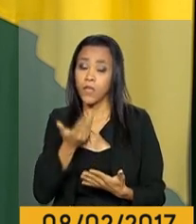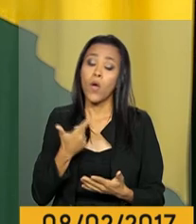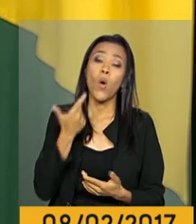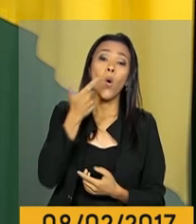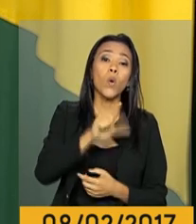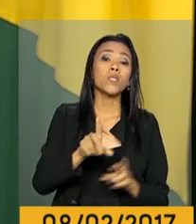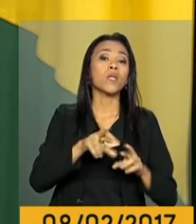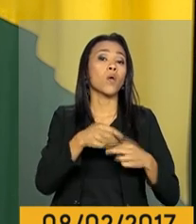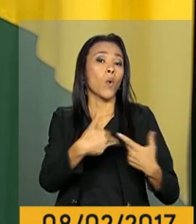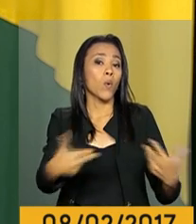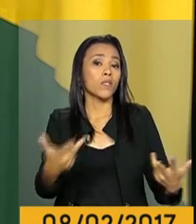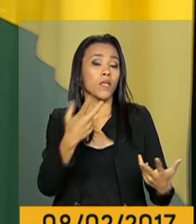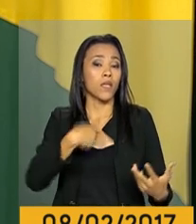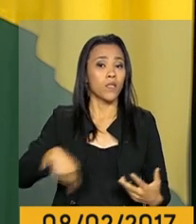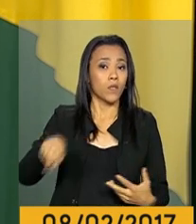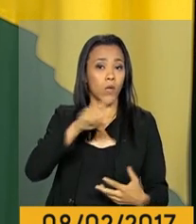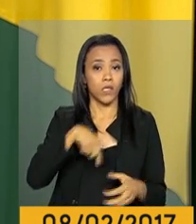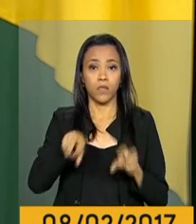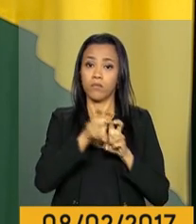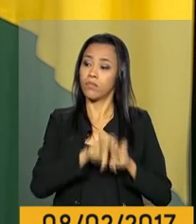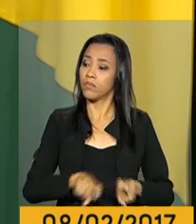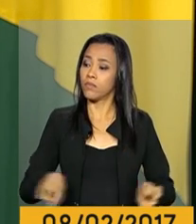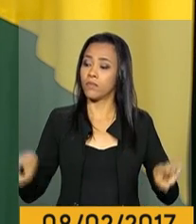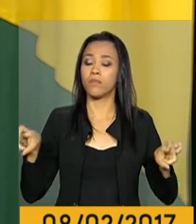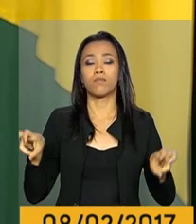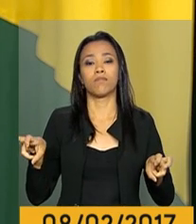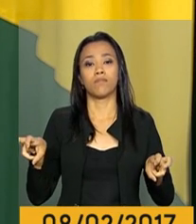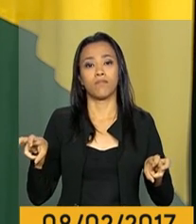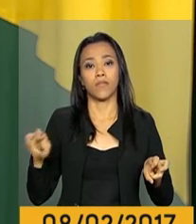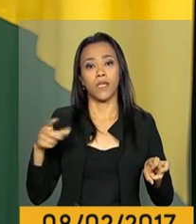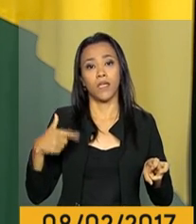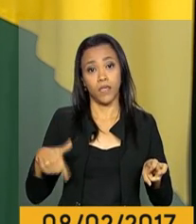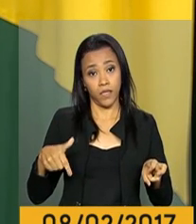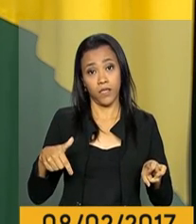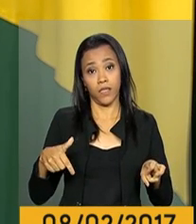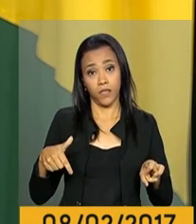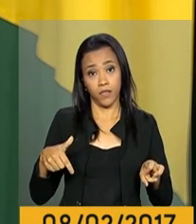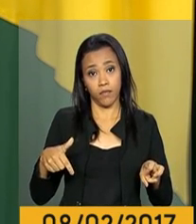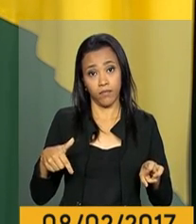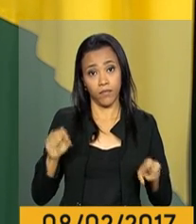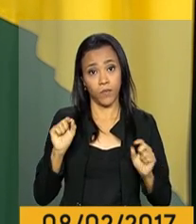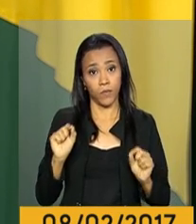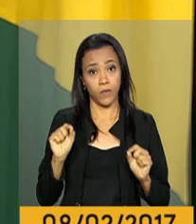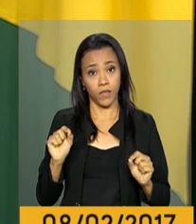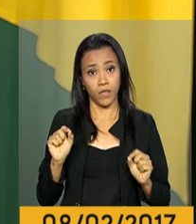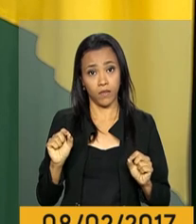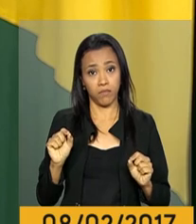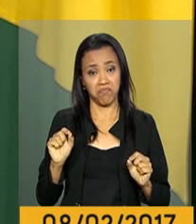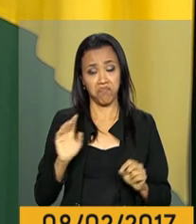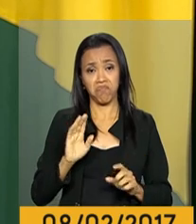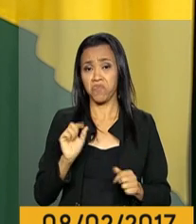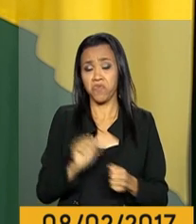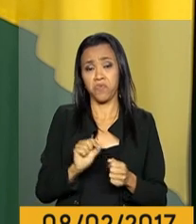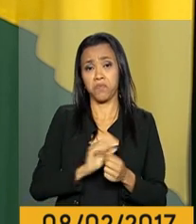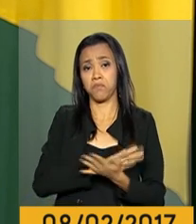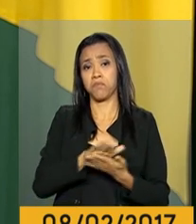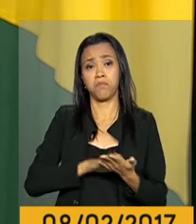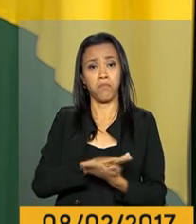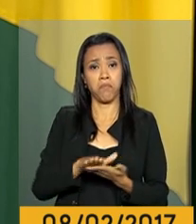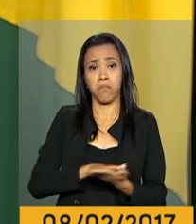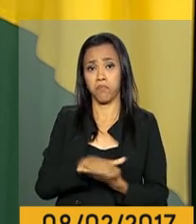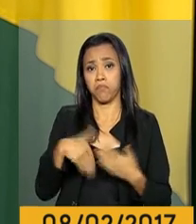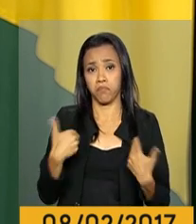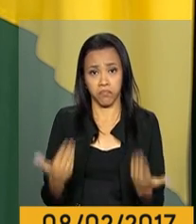e em primeiro lugar cruzarmos com as merendeiras e com os alunos